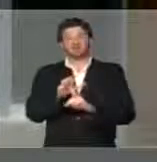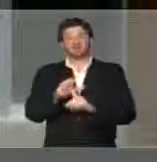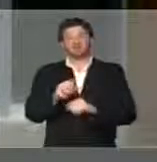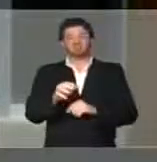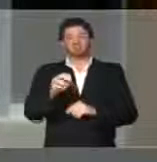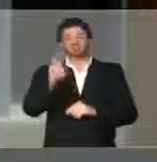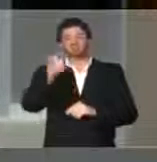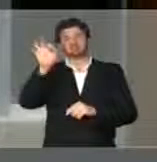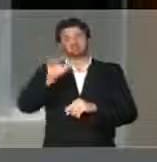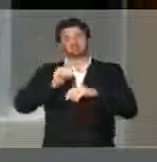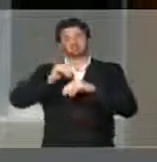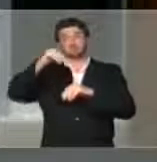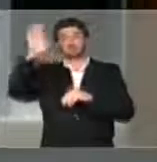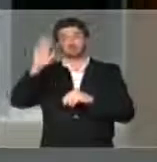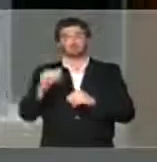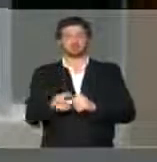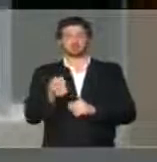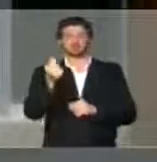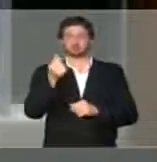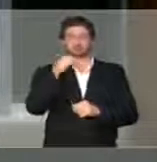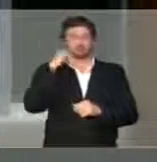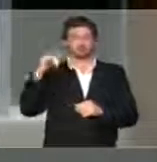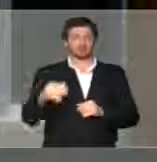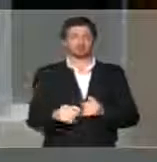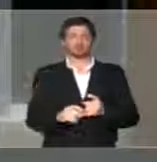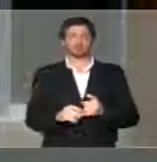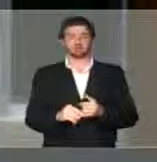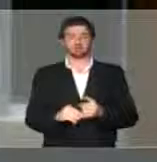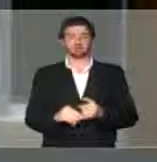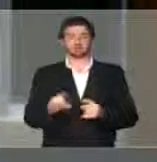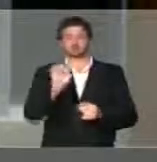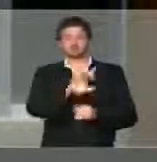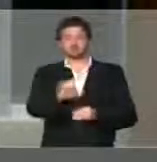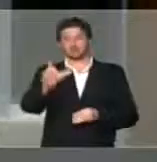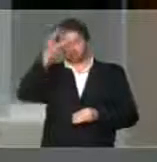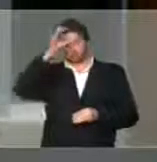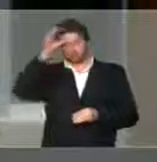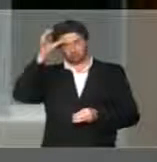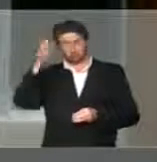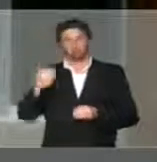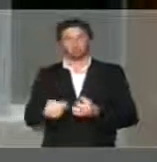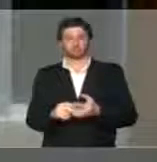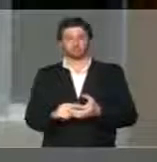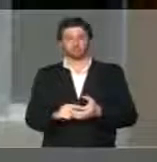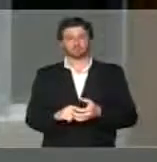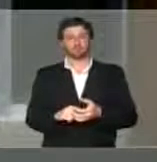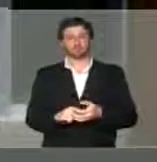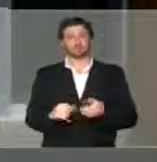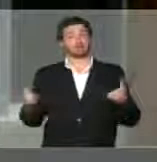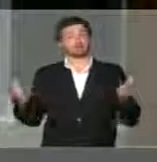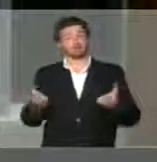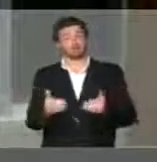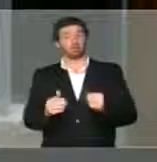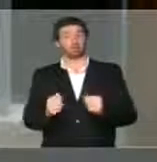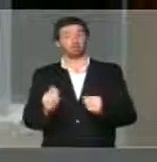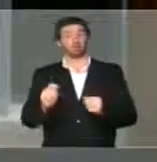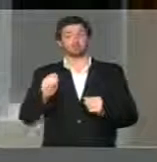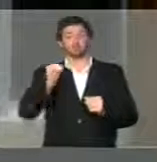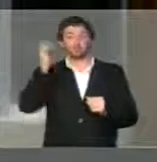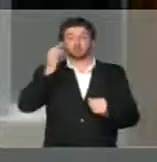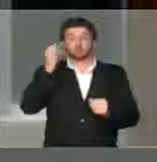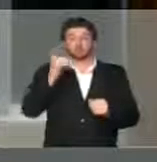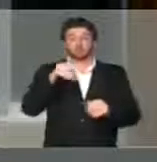mais de 5% o preço da energia elétrica de cada consumidor de energia elétrica brasileiro. Agora, aqueles